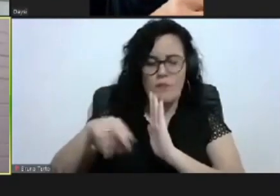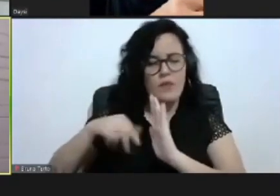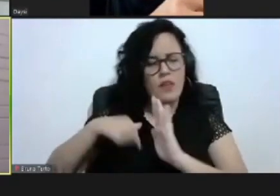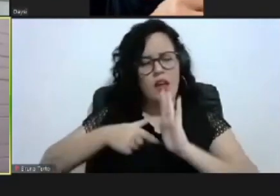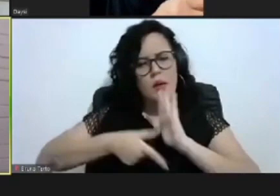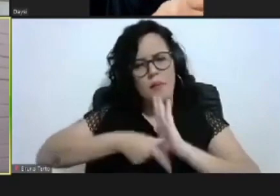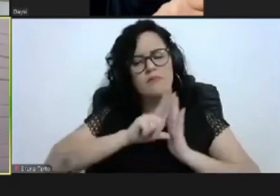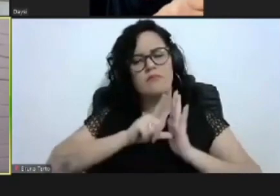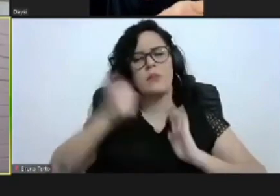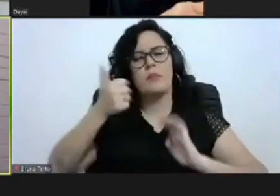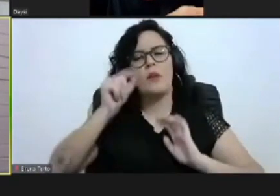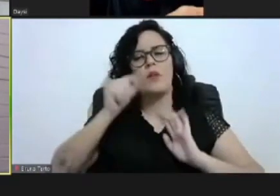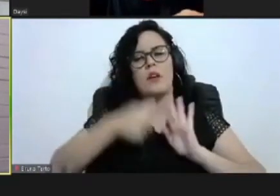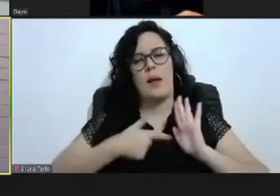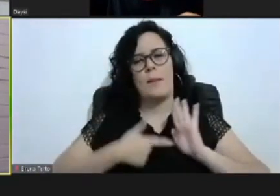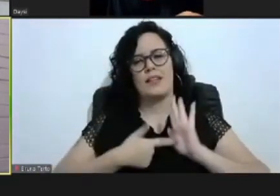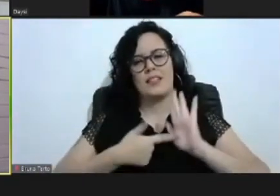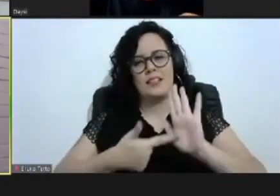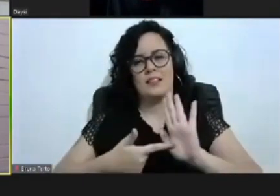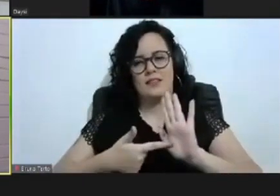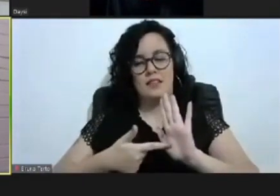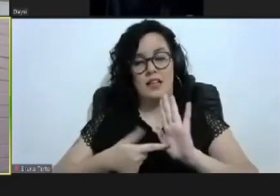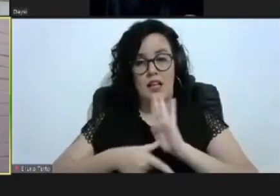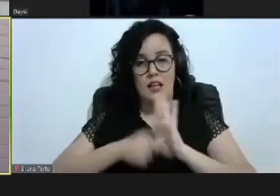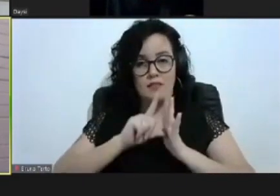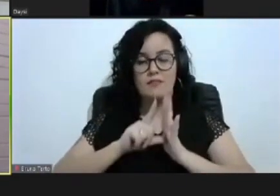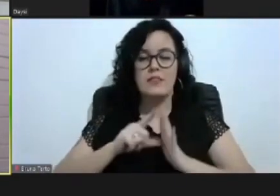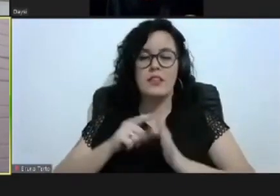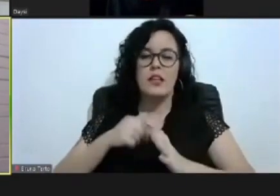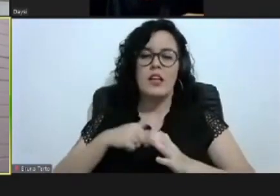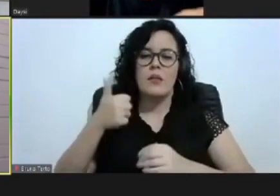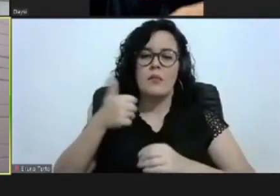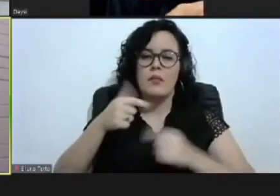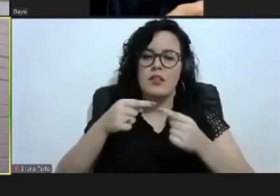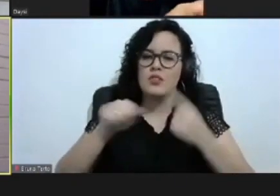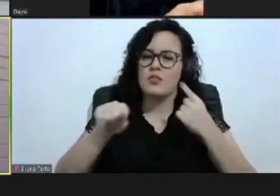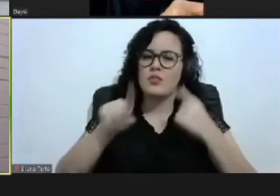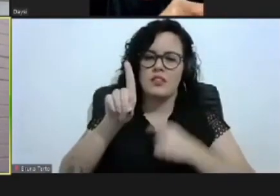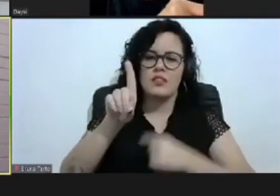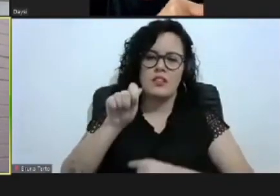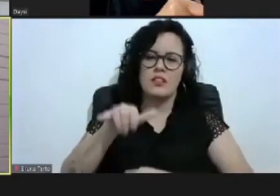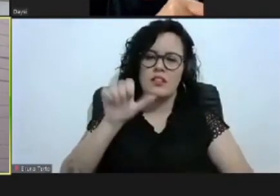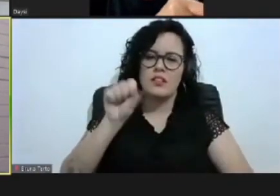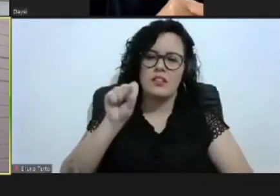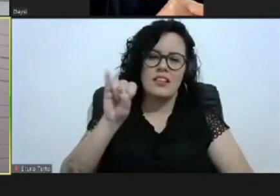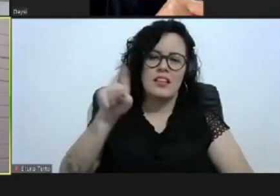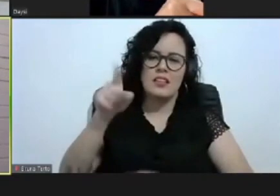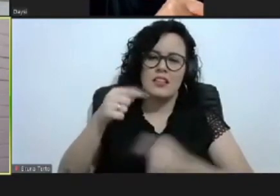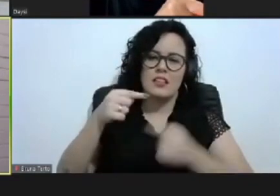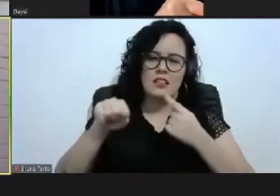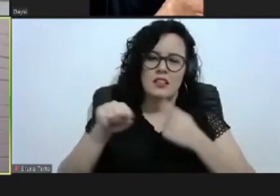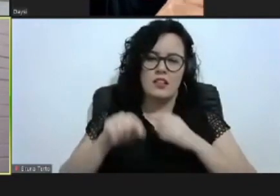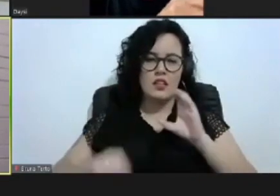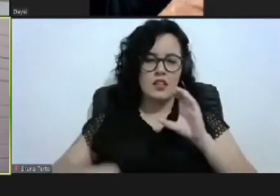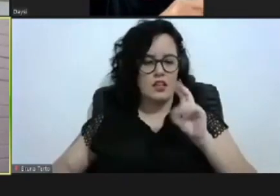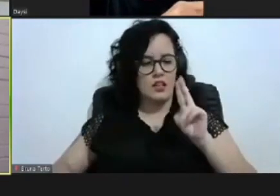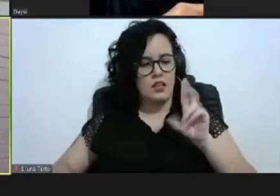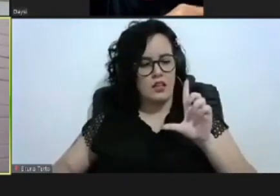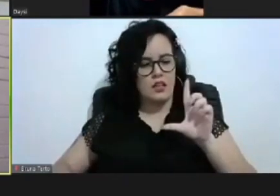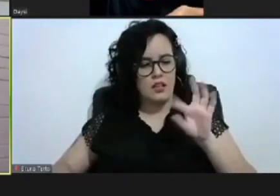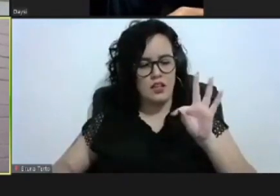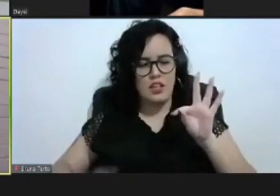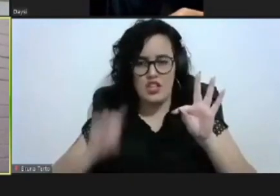também. Mas eu queria, antes da minha apresentação, discordar da Deise quando ela diz que a CUT é importante só para